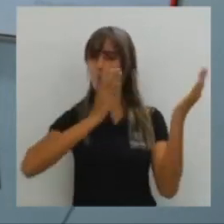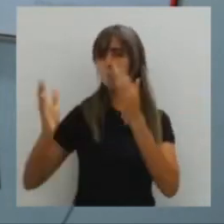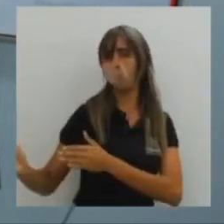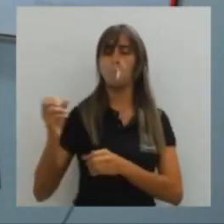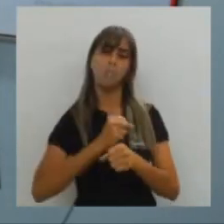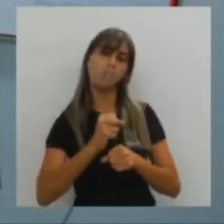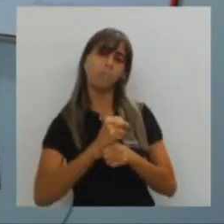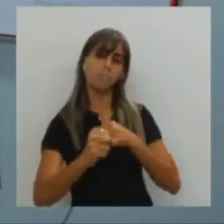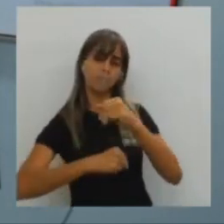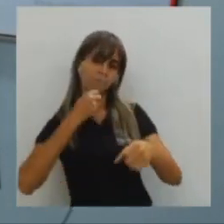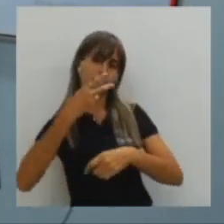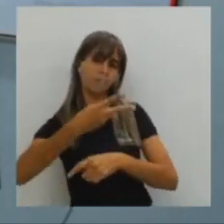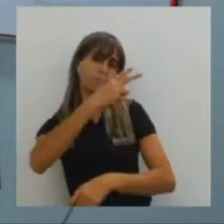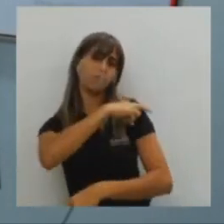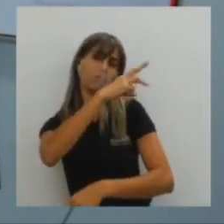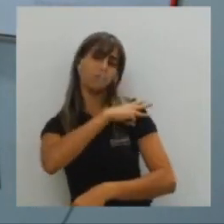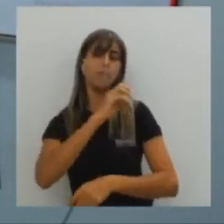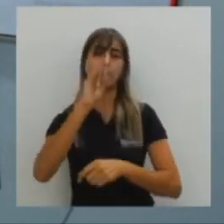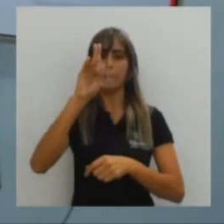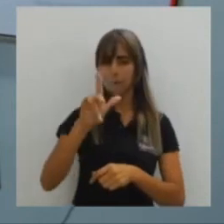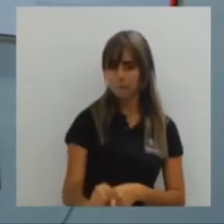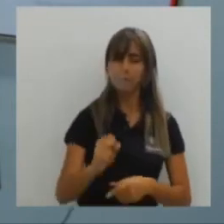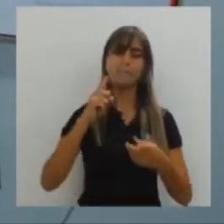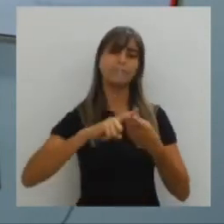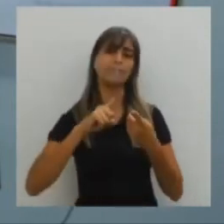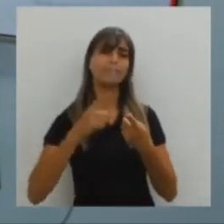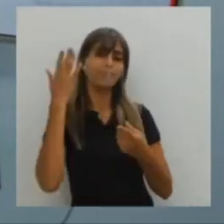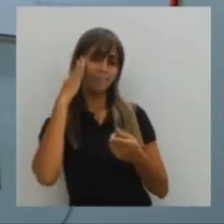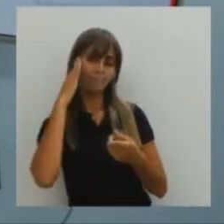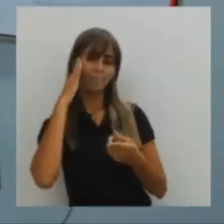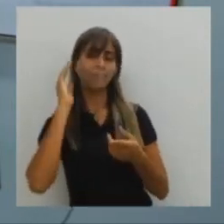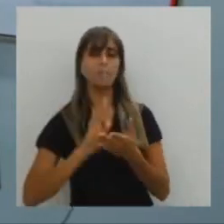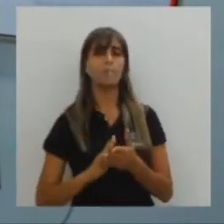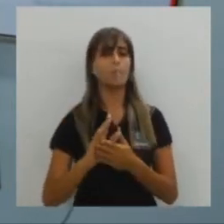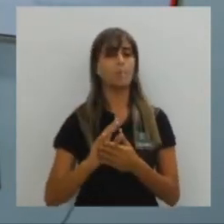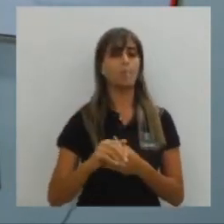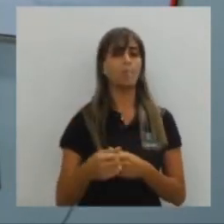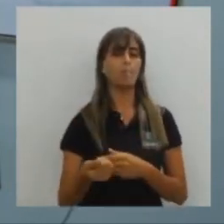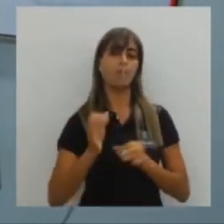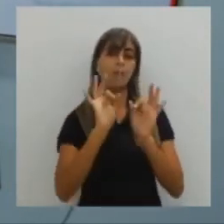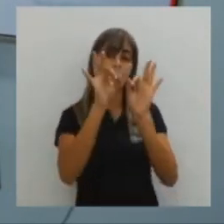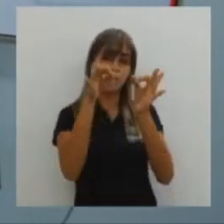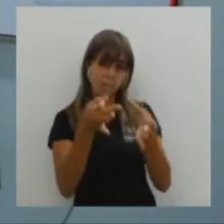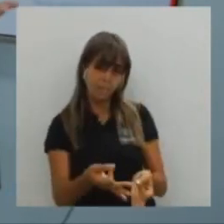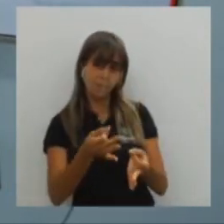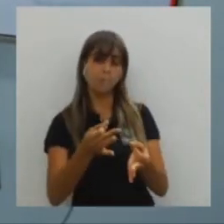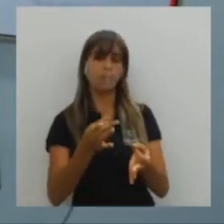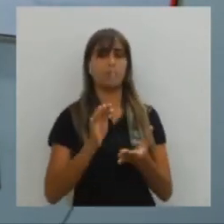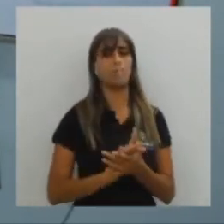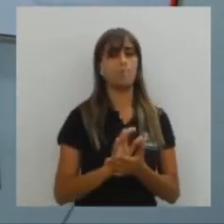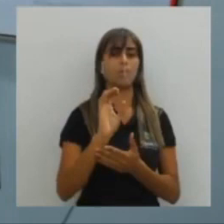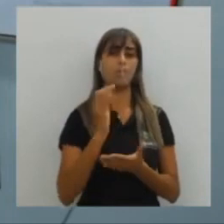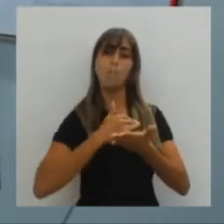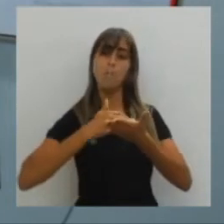nos próximos anos também, segundo e terceiro ano. Beleza? E aí, já sabemos, né? O tempo verbal do passado simples é uma ação que começou